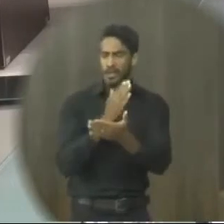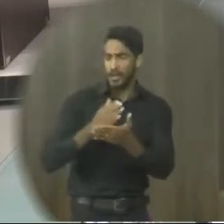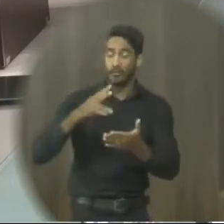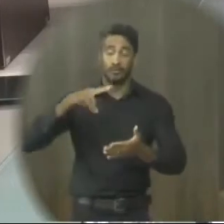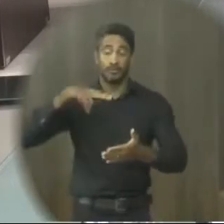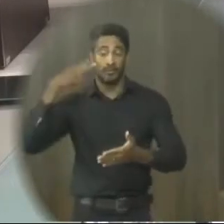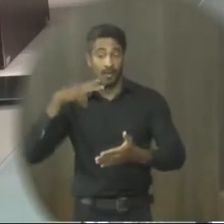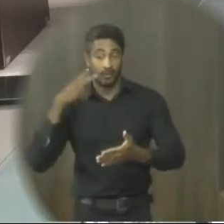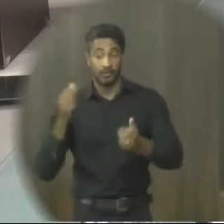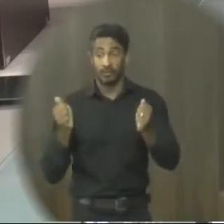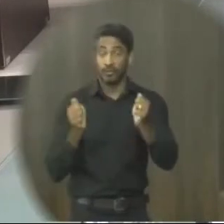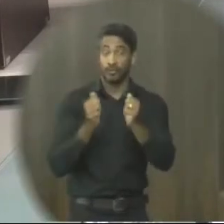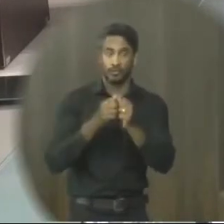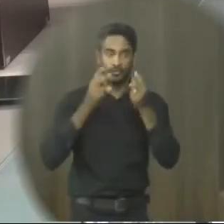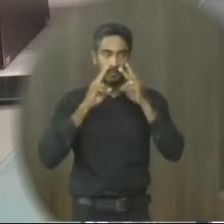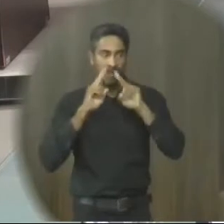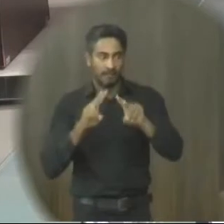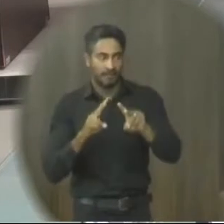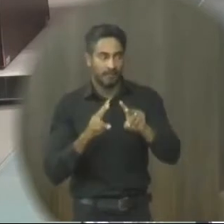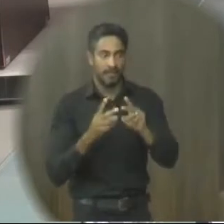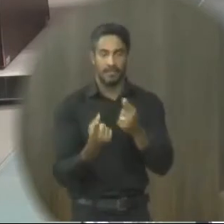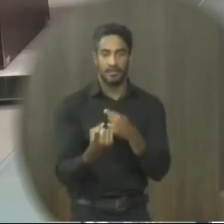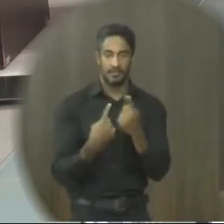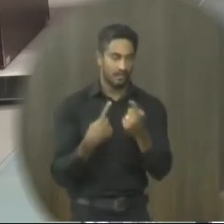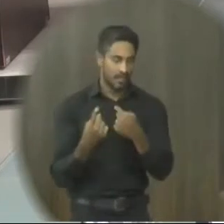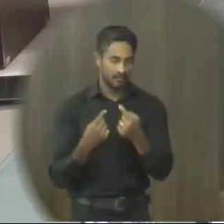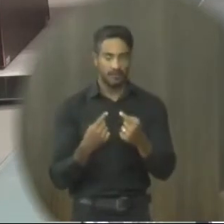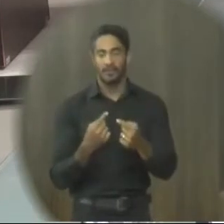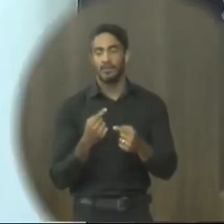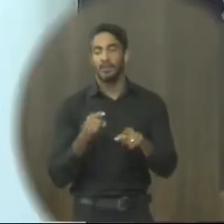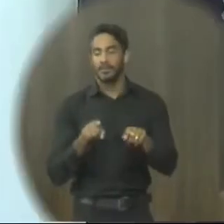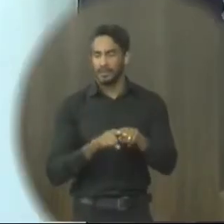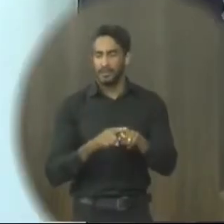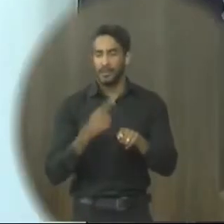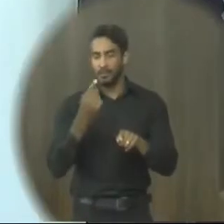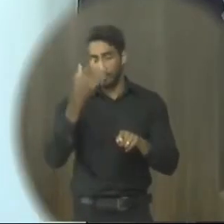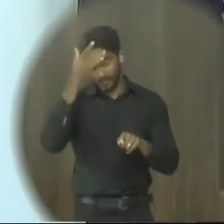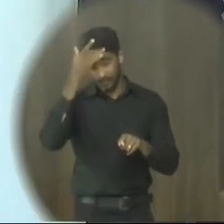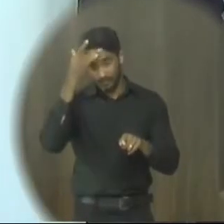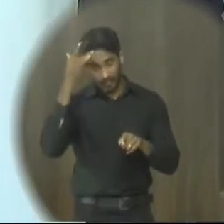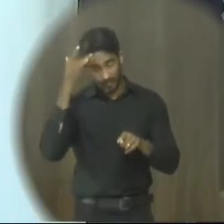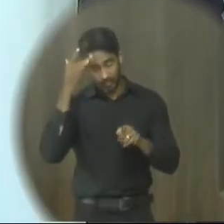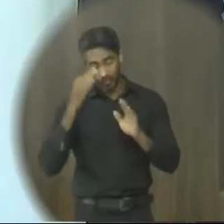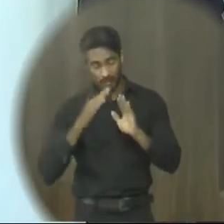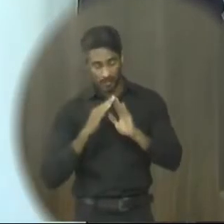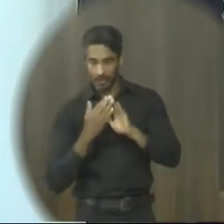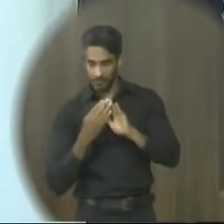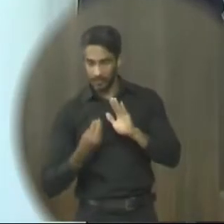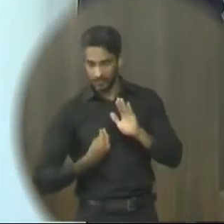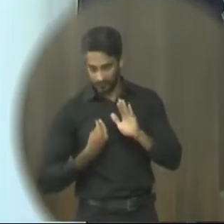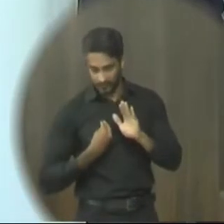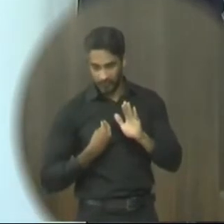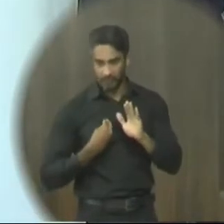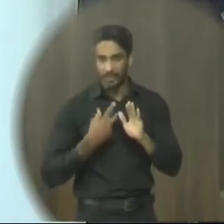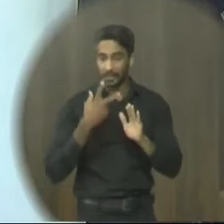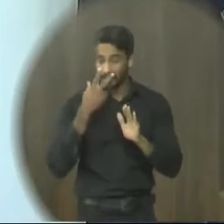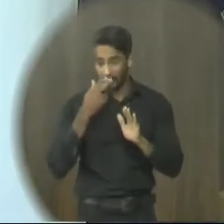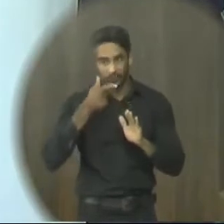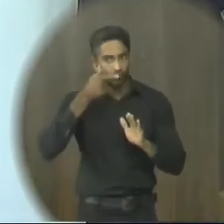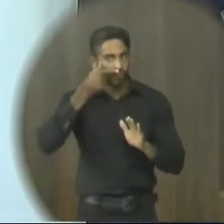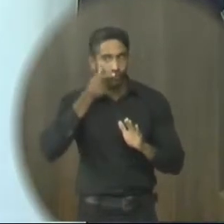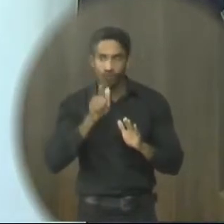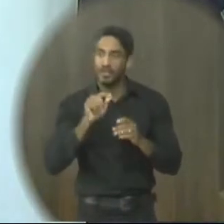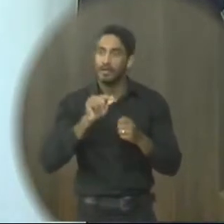para ver a respeito da estrada. E em nome dos moradores, eu aqui quero te agradecer, porque a gente achava que não tinha como